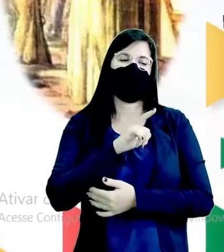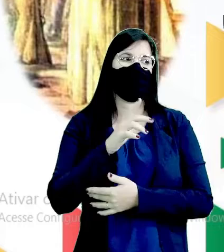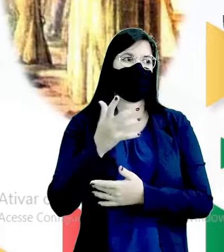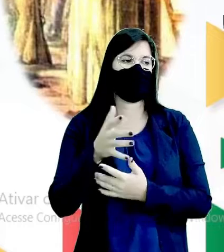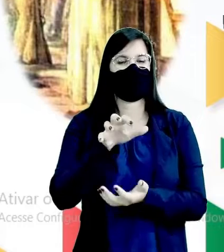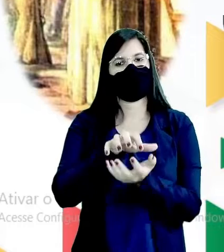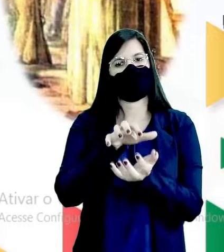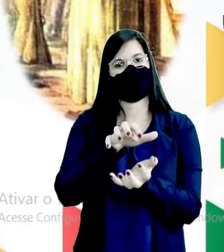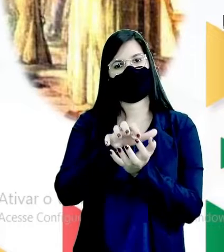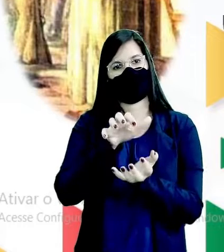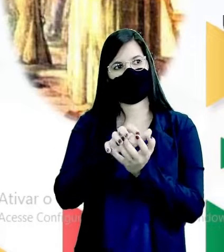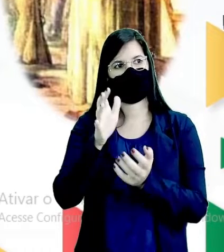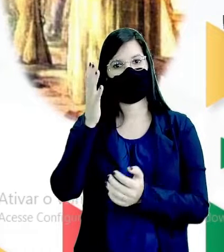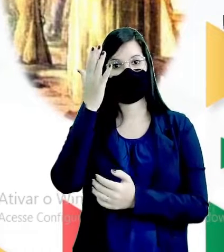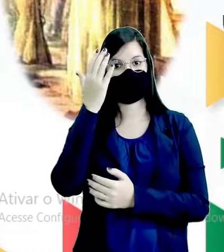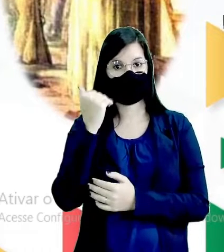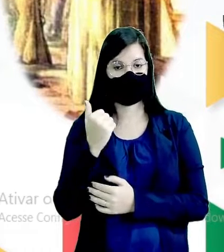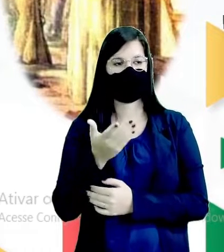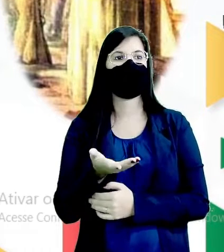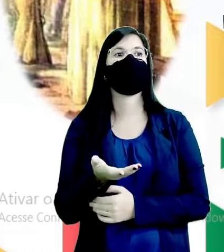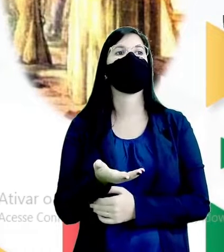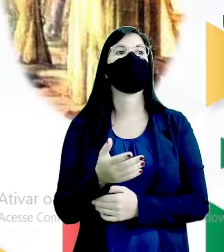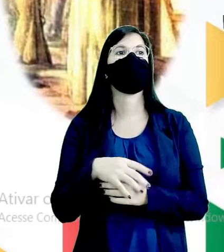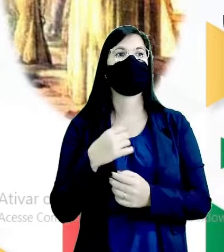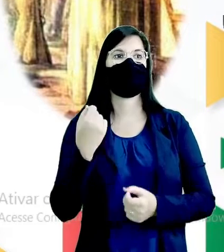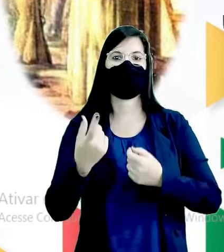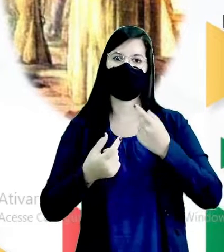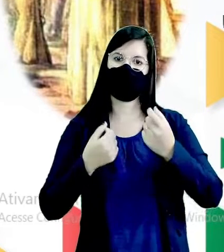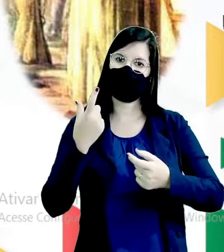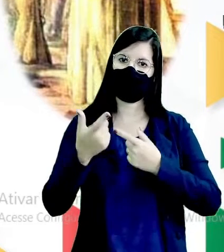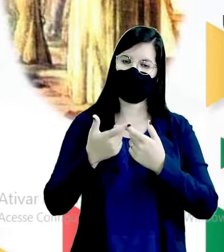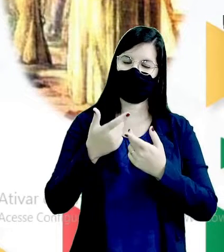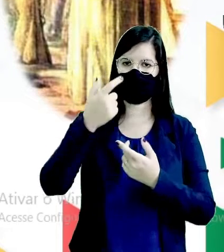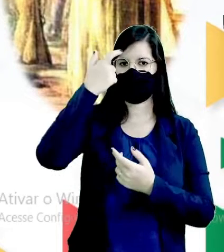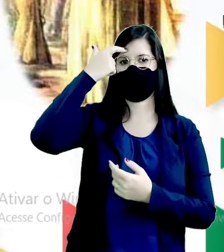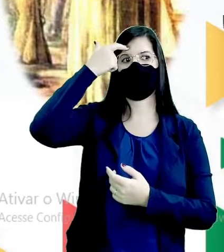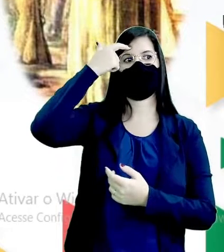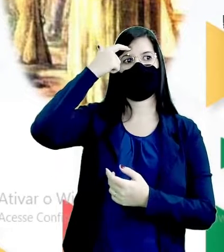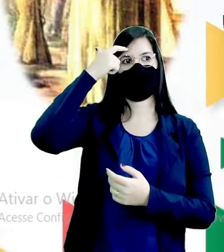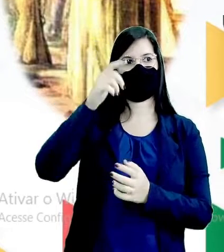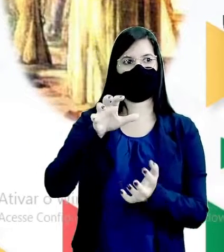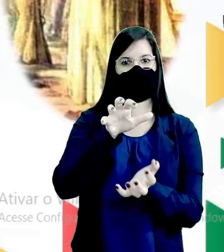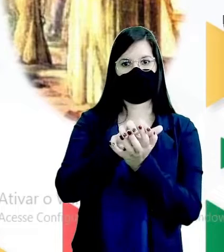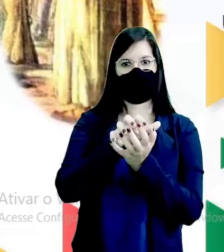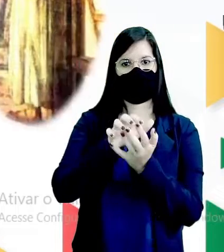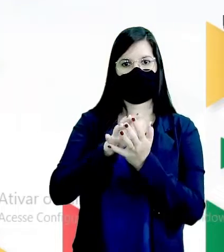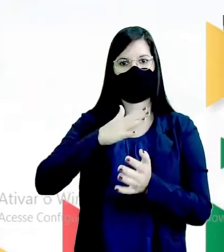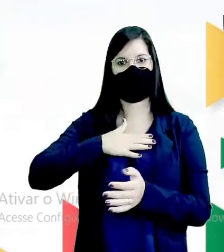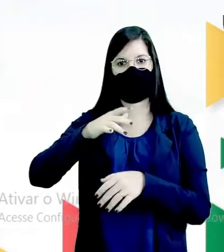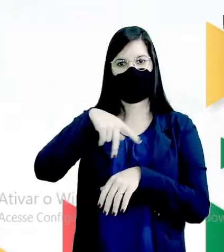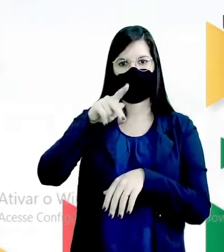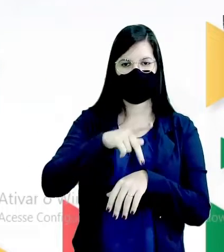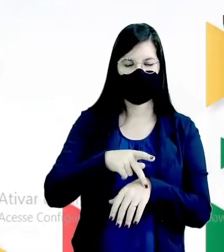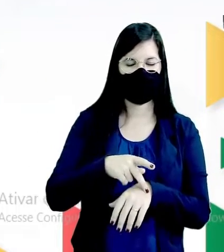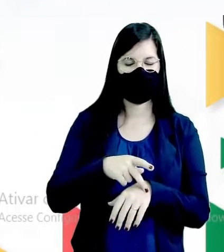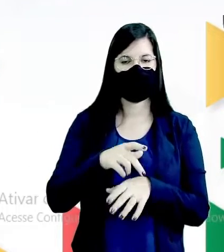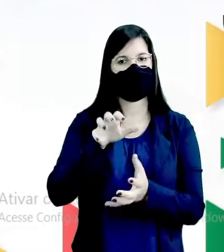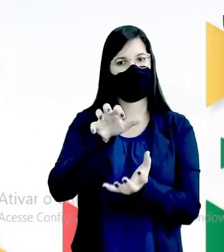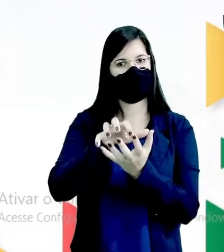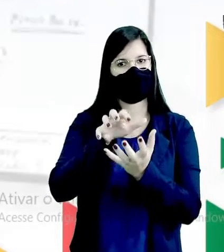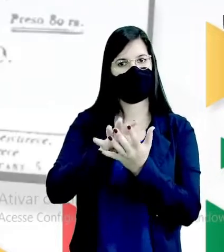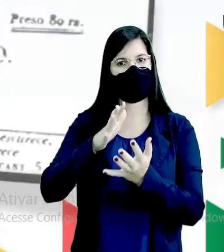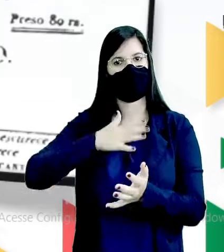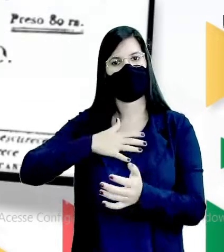Pernambuco, não é como o senhor sabe muito bem, a gente muitas vezes tem aquele ditado dizer Pernambuco, meu país. Pernambuco, meu país. Então